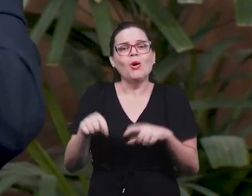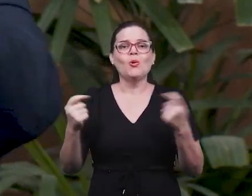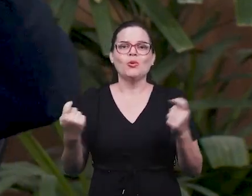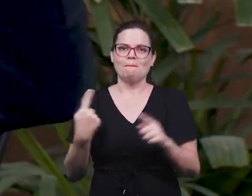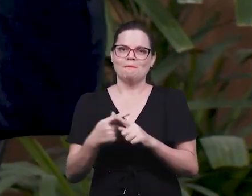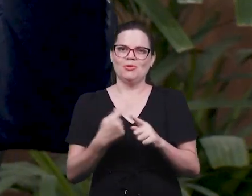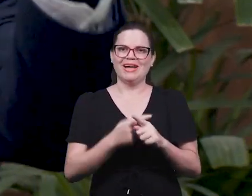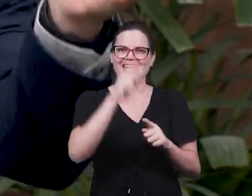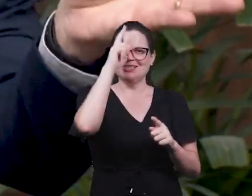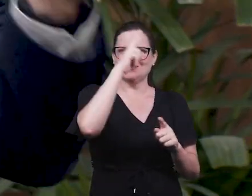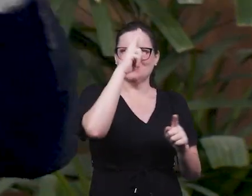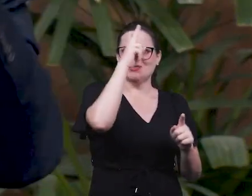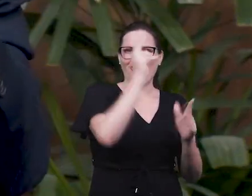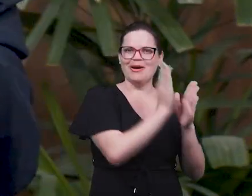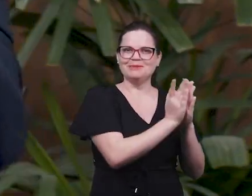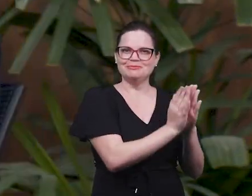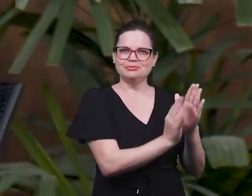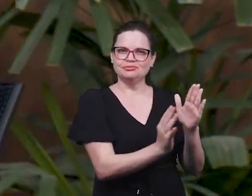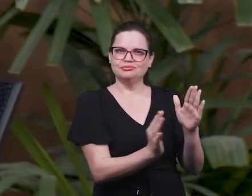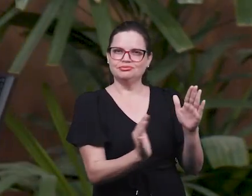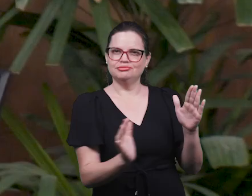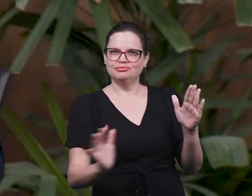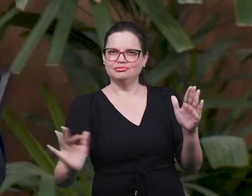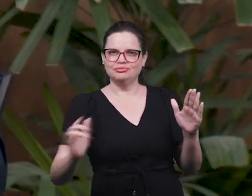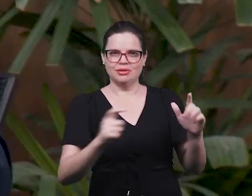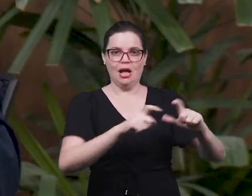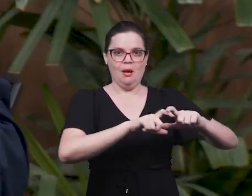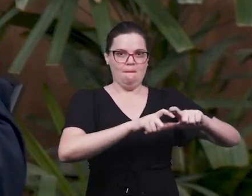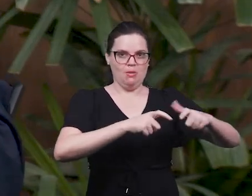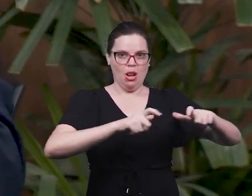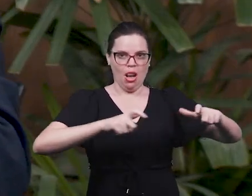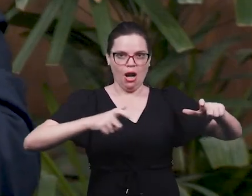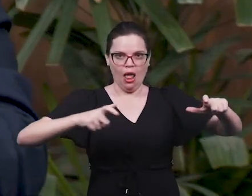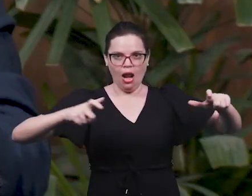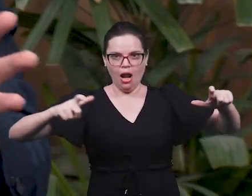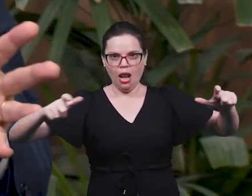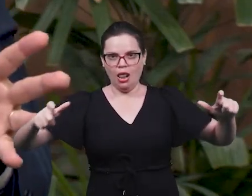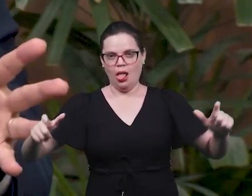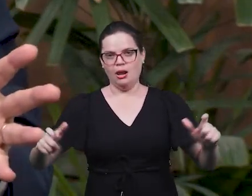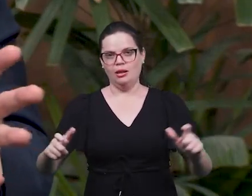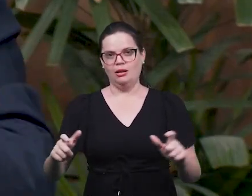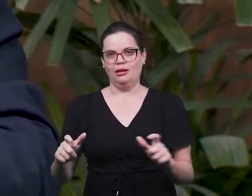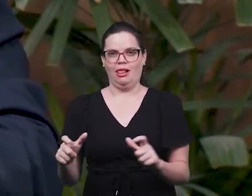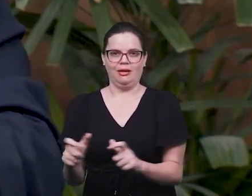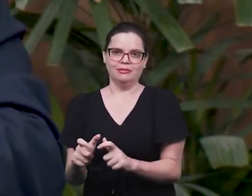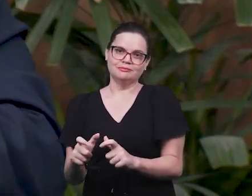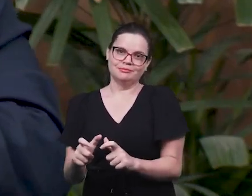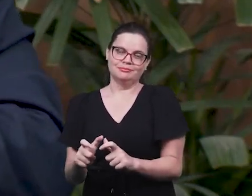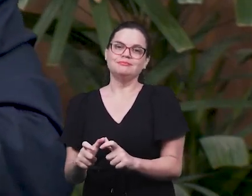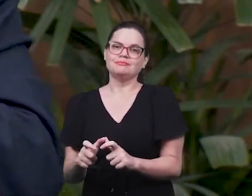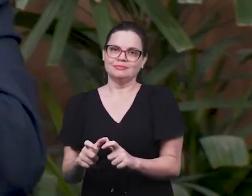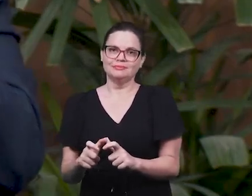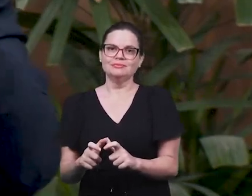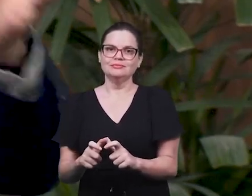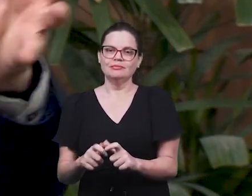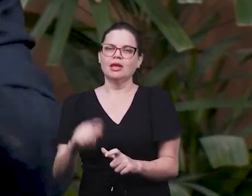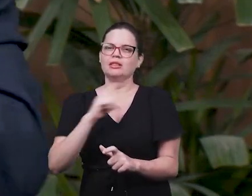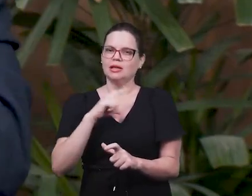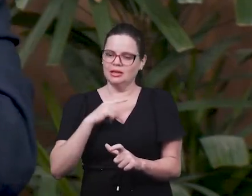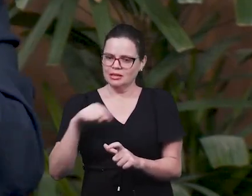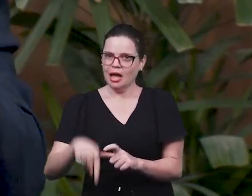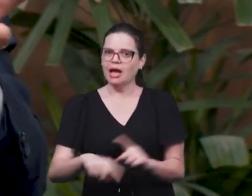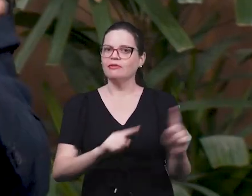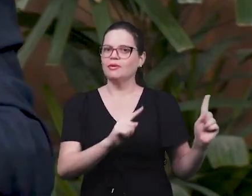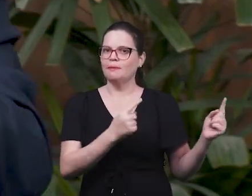ao longo da história, dos séculos e nos nossos dias também, aqueles que diante de qualquer